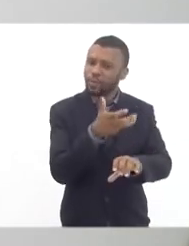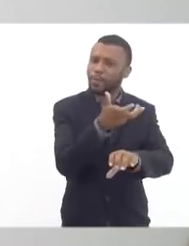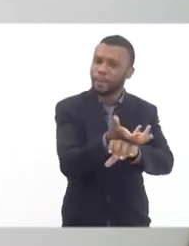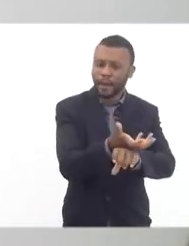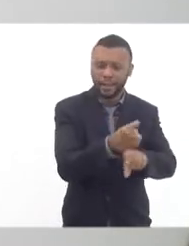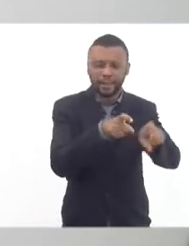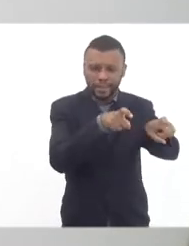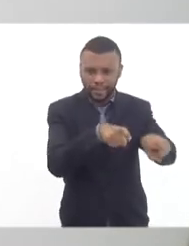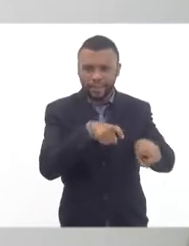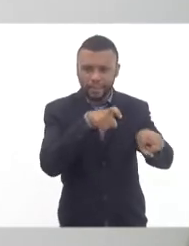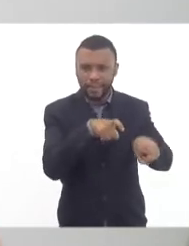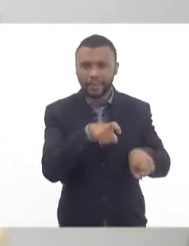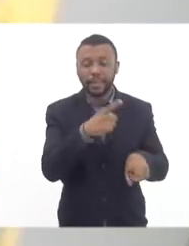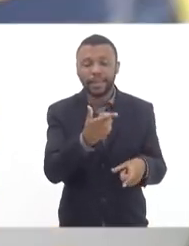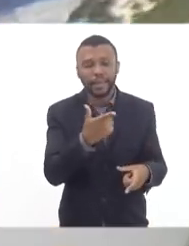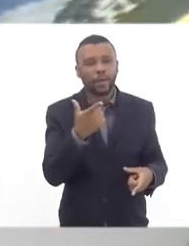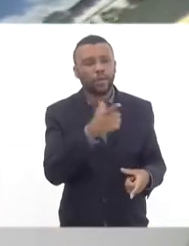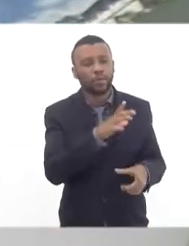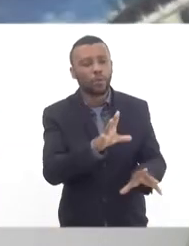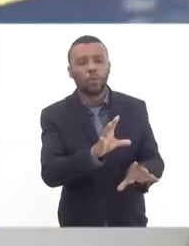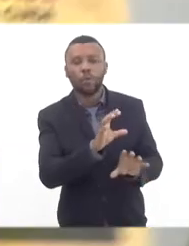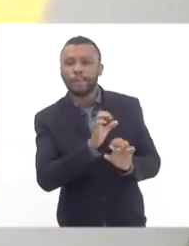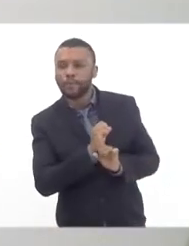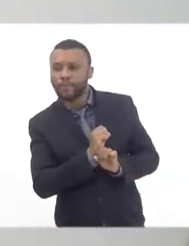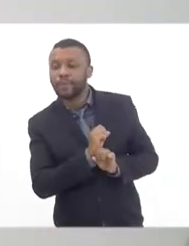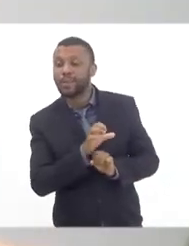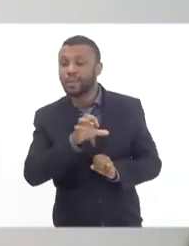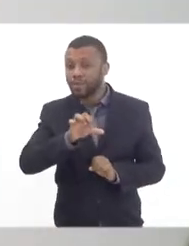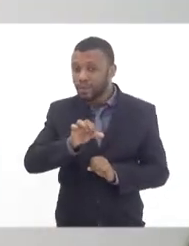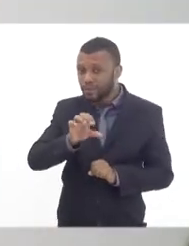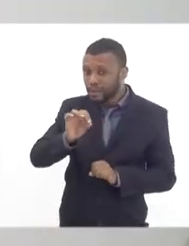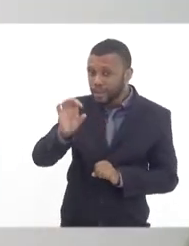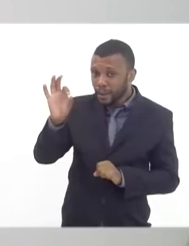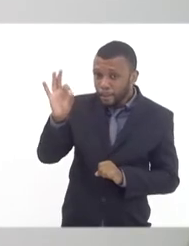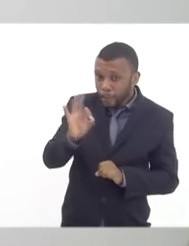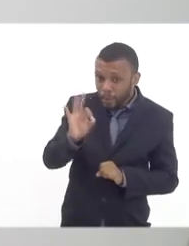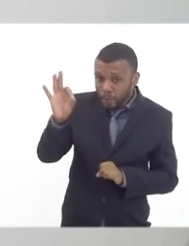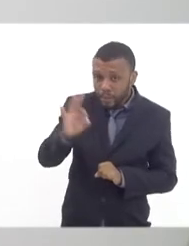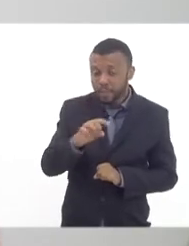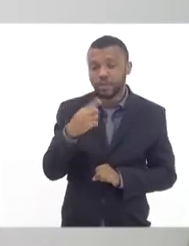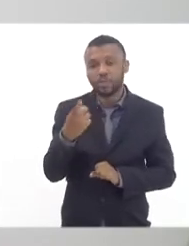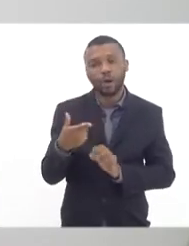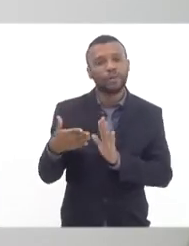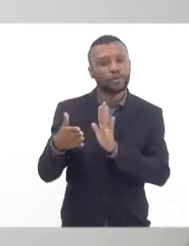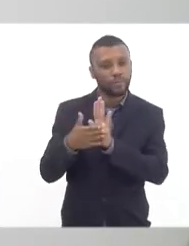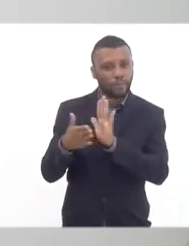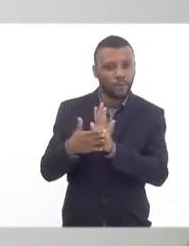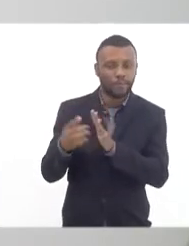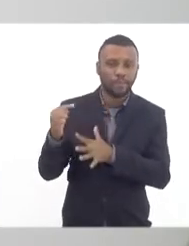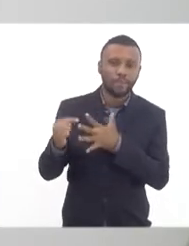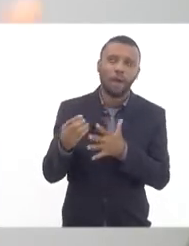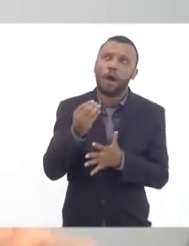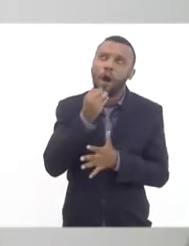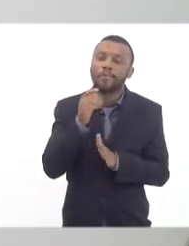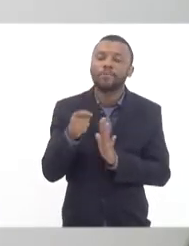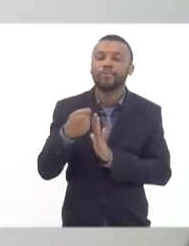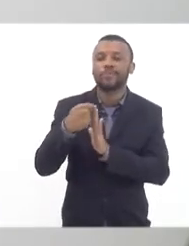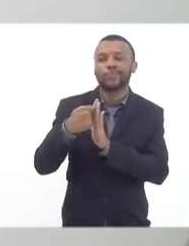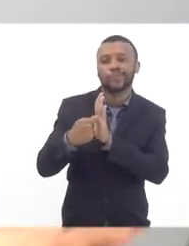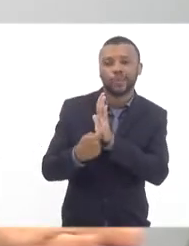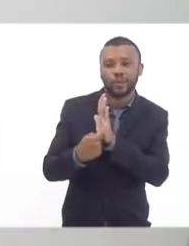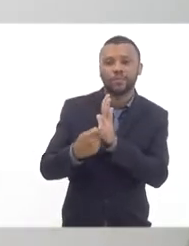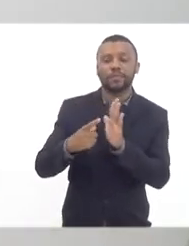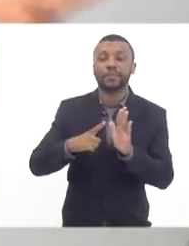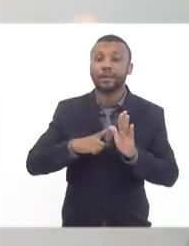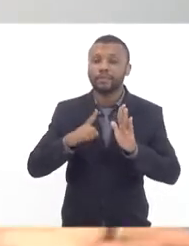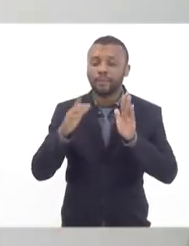90% do que a gente encaminhou e de que consta aqui nessa revista, das propostas que a gente tem. É claro que transformou o texto para a ordem